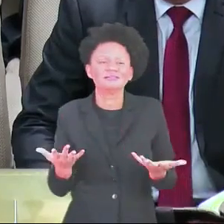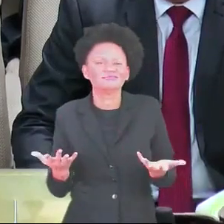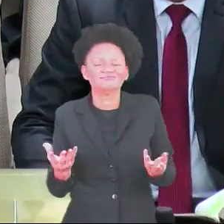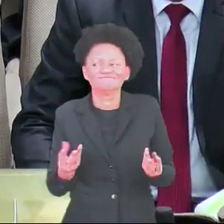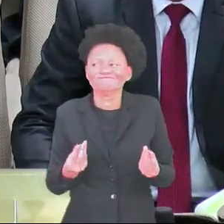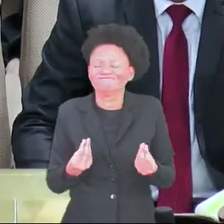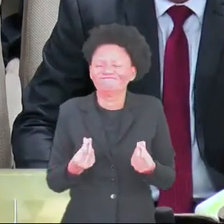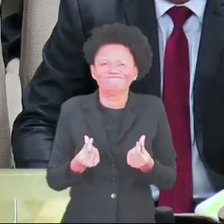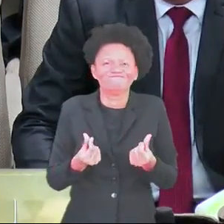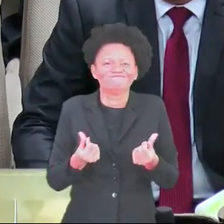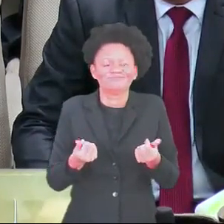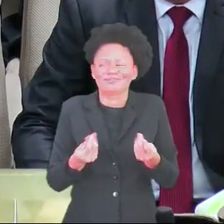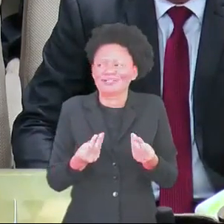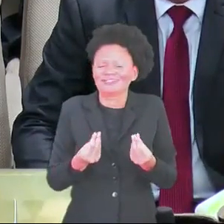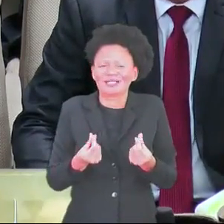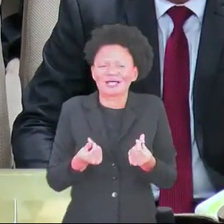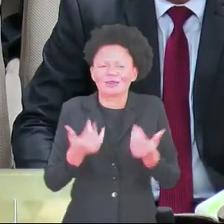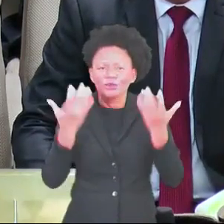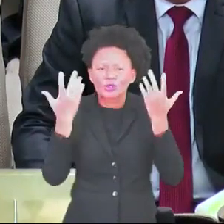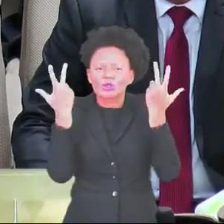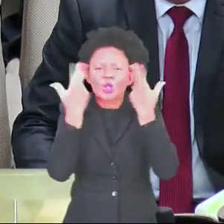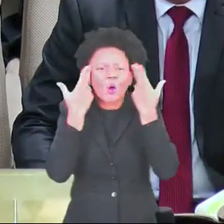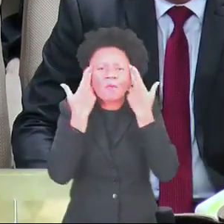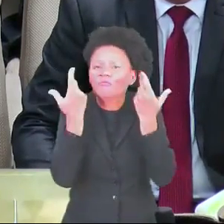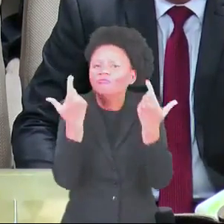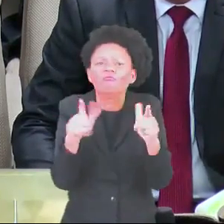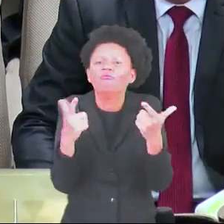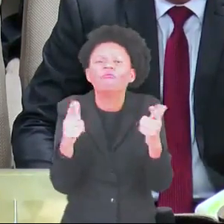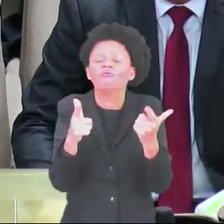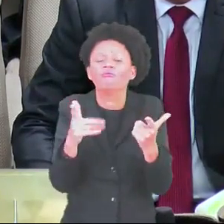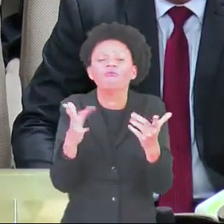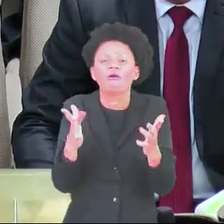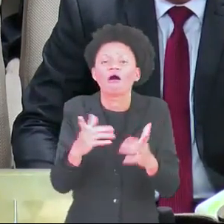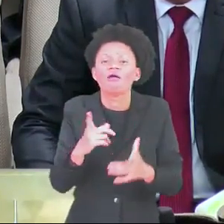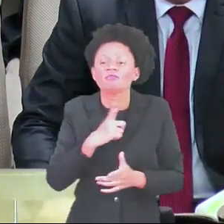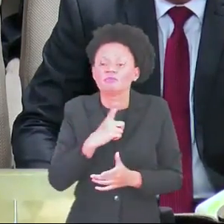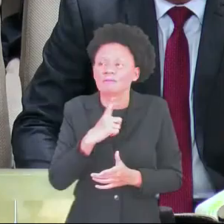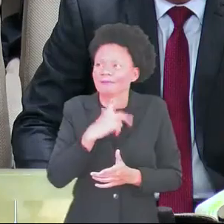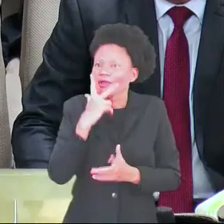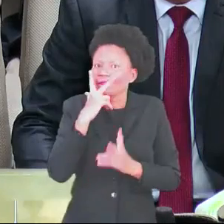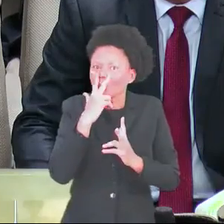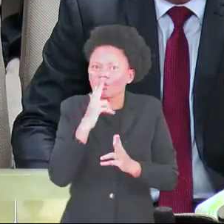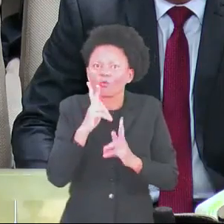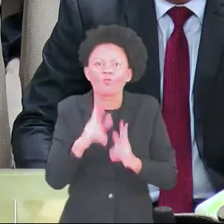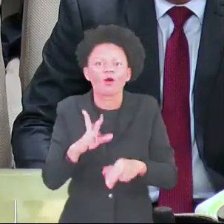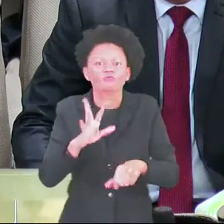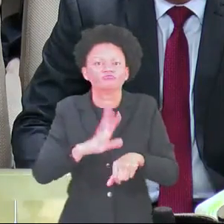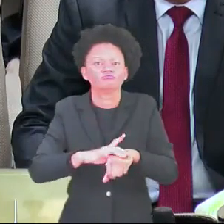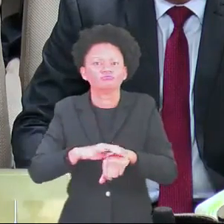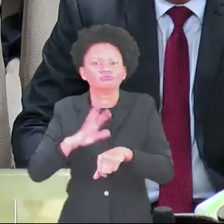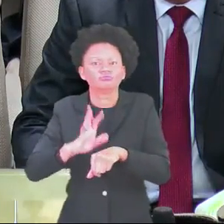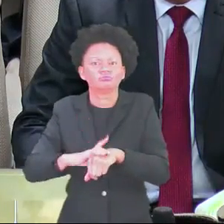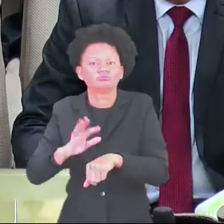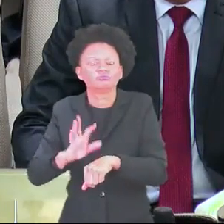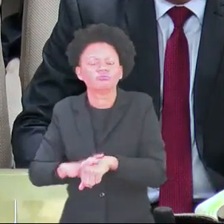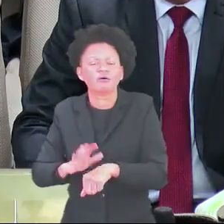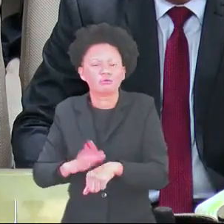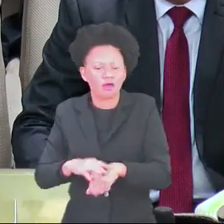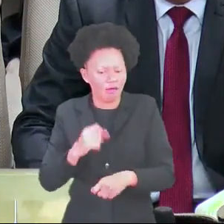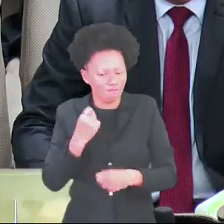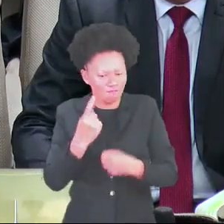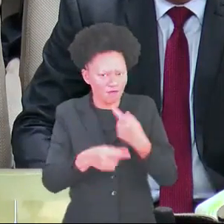está fora do comum. Era algo que está doente. E muitas vezes